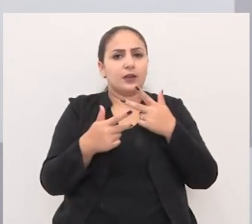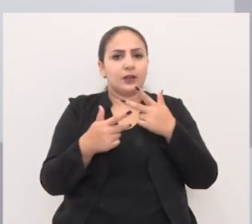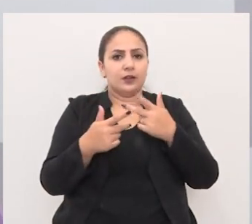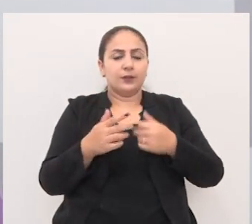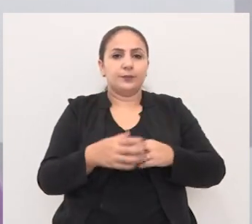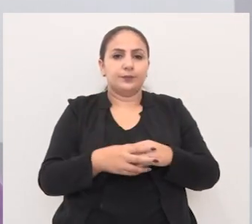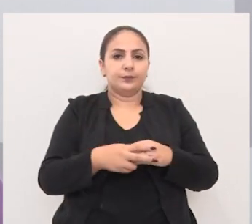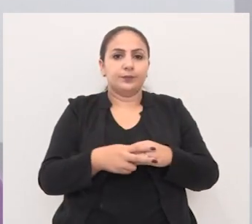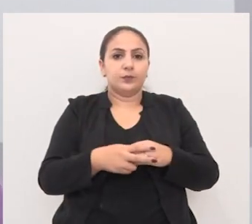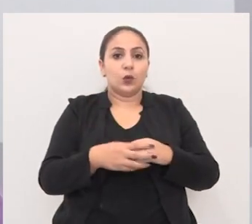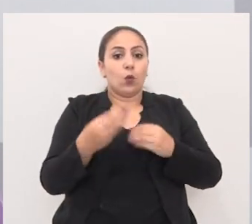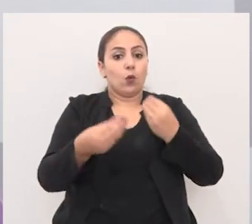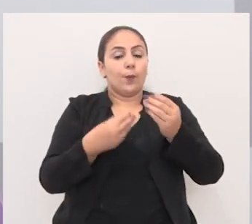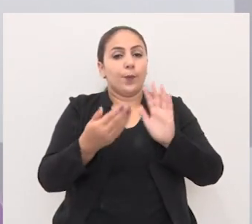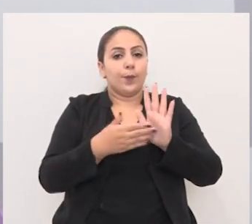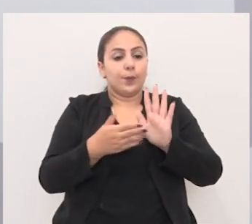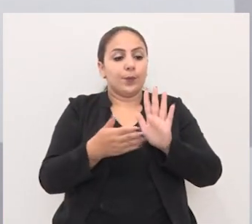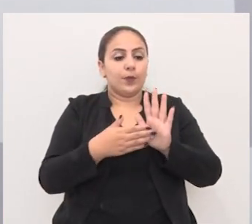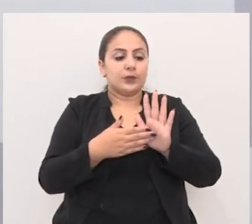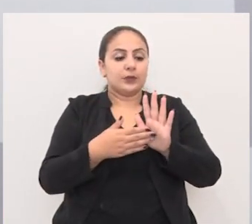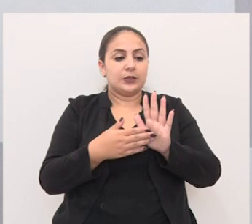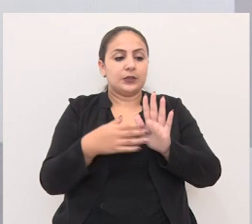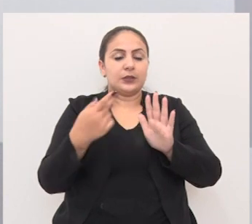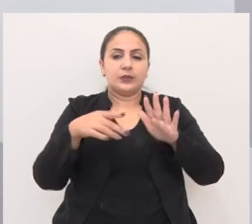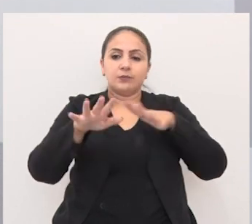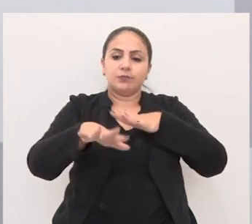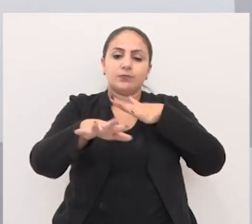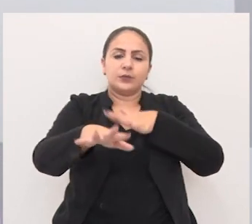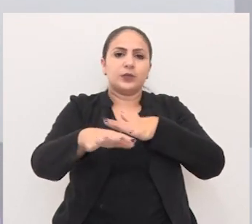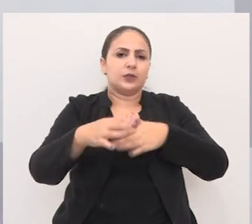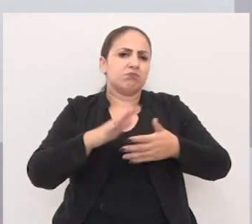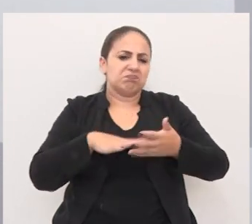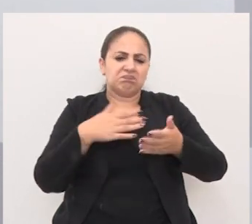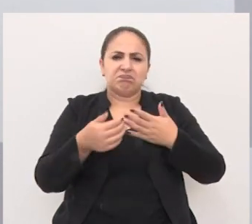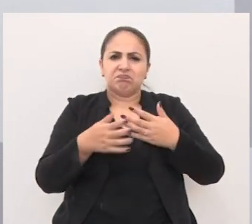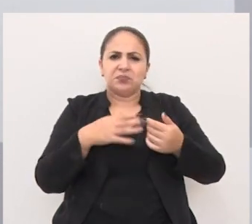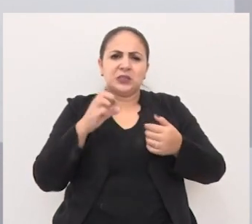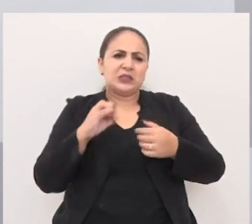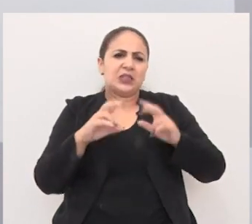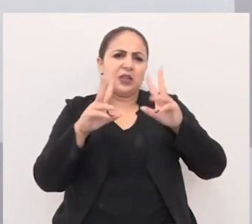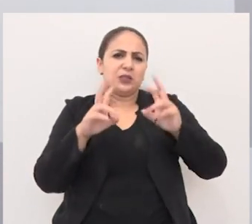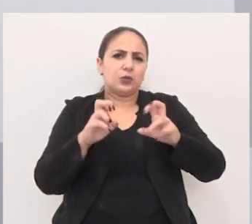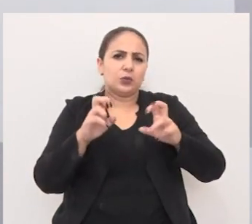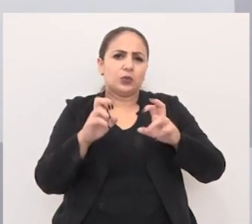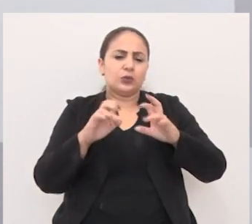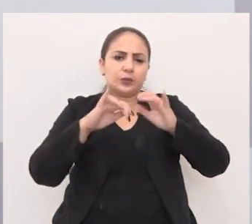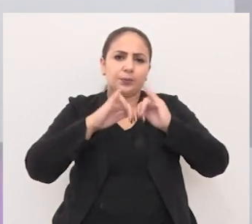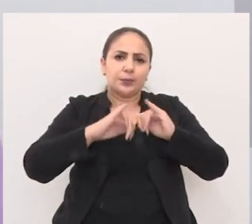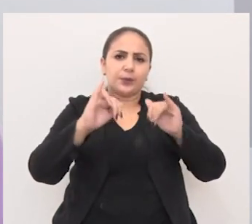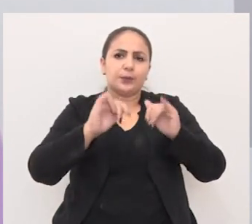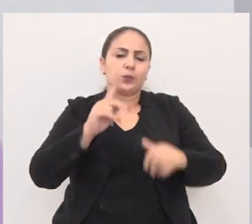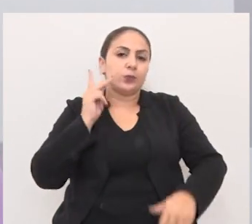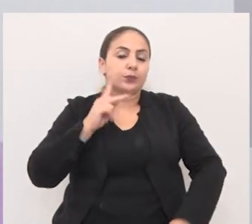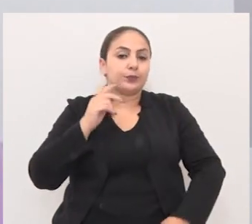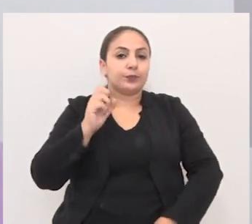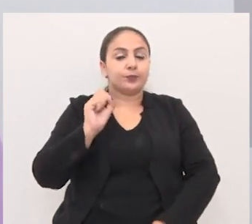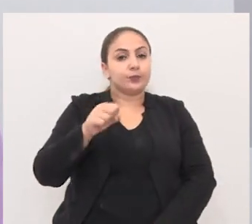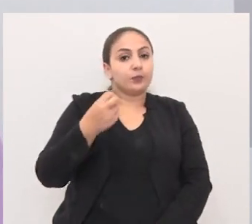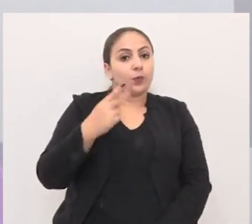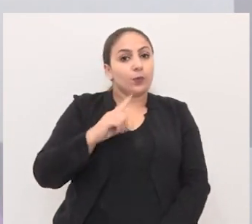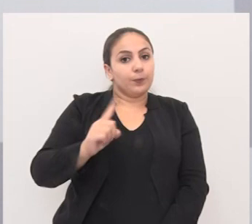que ele iria com o propósito dessa caravana, independente de ser questão de campanha política ou não. Eu acho que a gente não